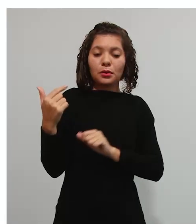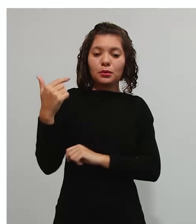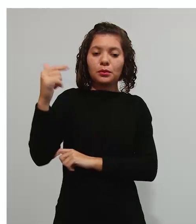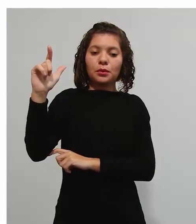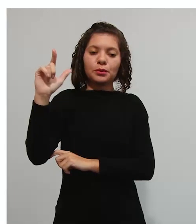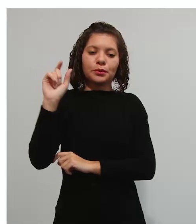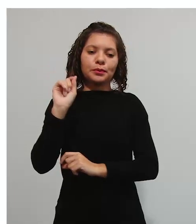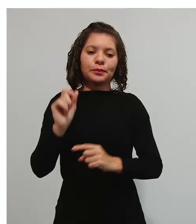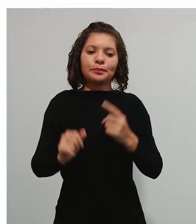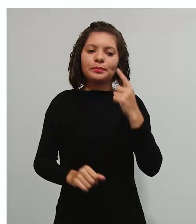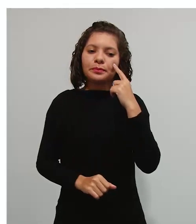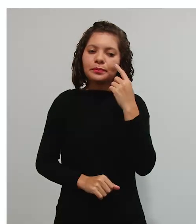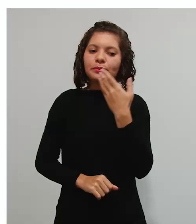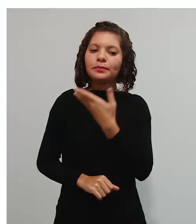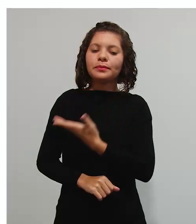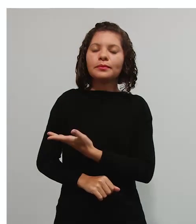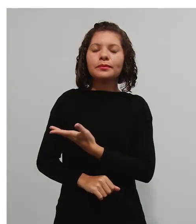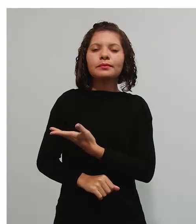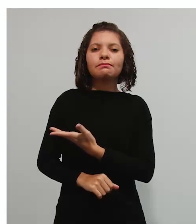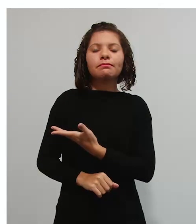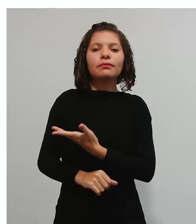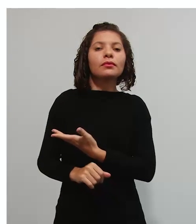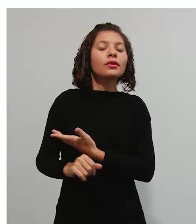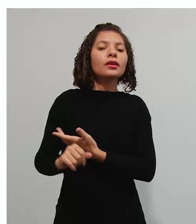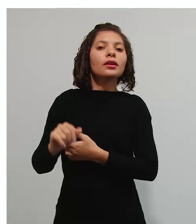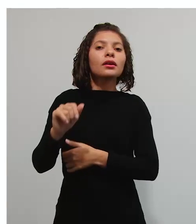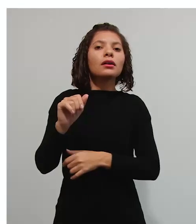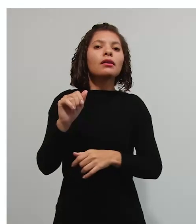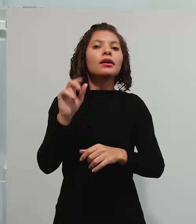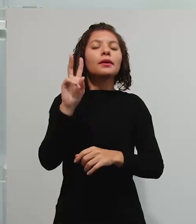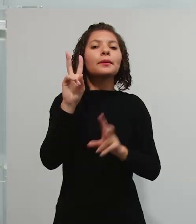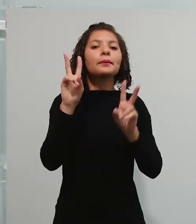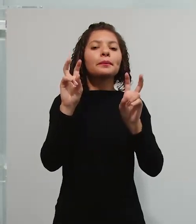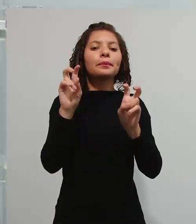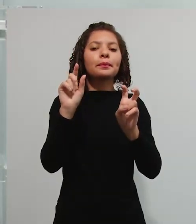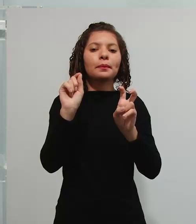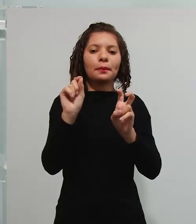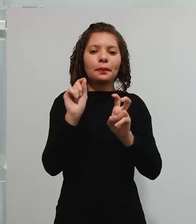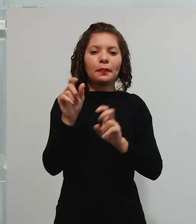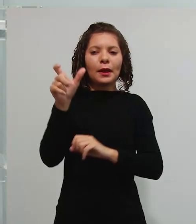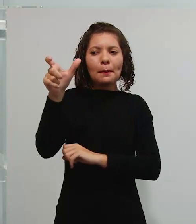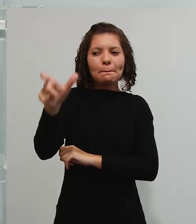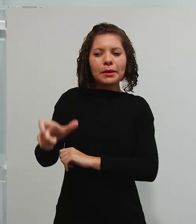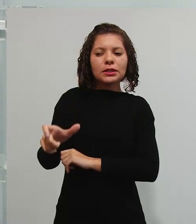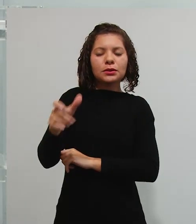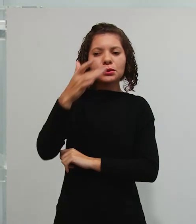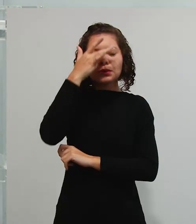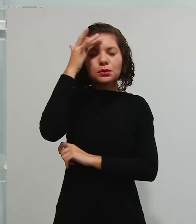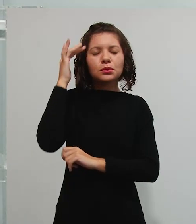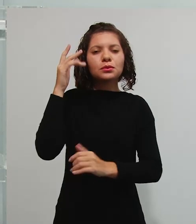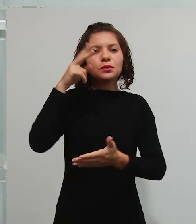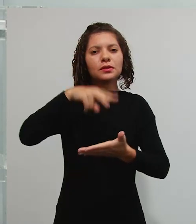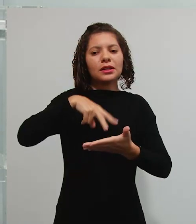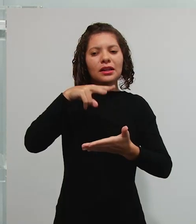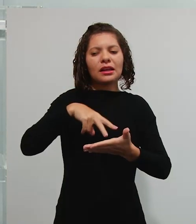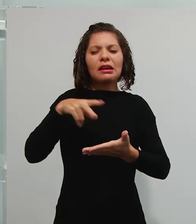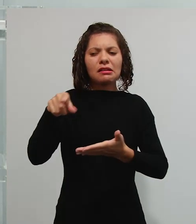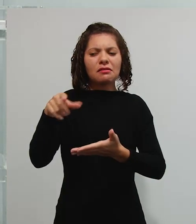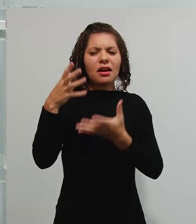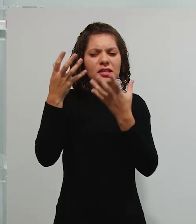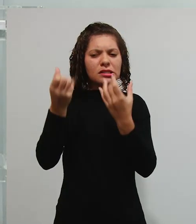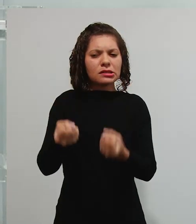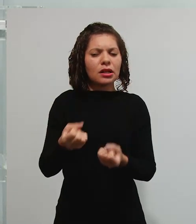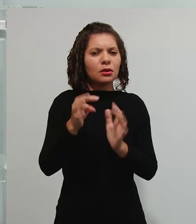A aceitabilidade. A aceitabilidade tem a ver com o leitor aceitar aquilo que eu escrevi, mas para que ele aceite, eu tenho